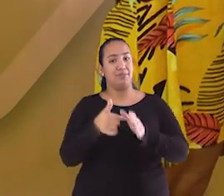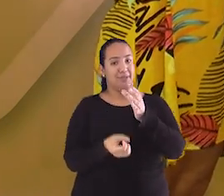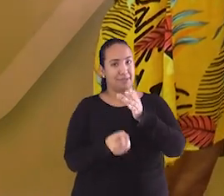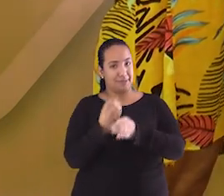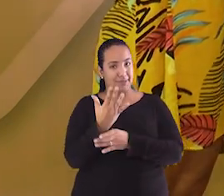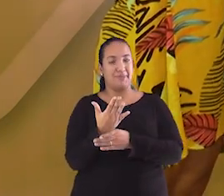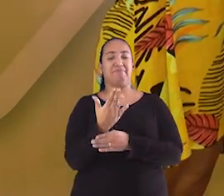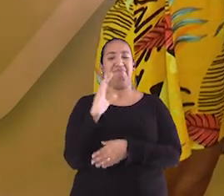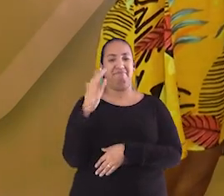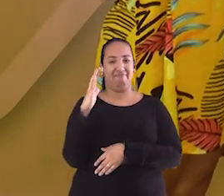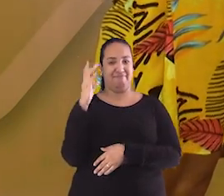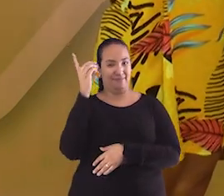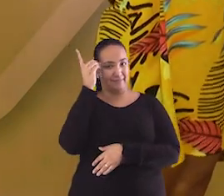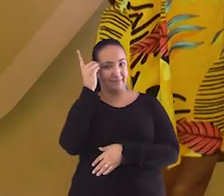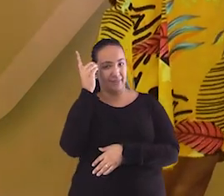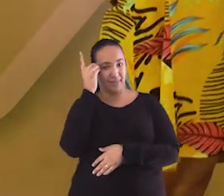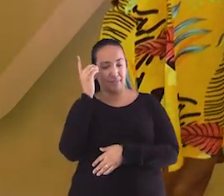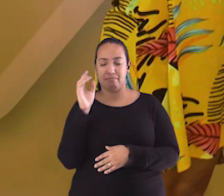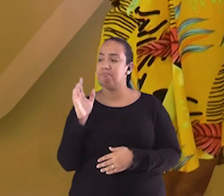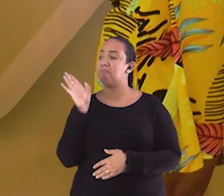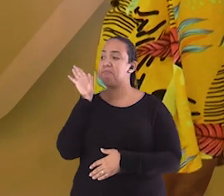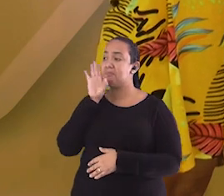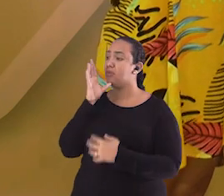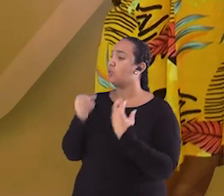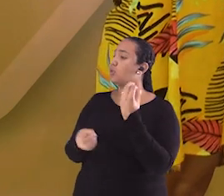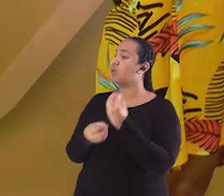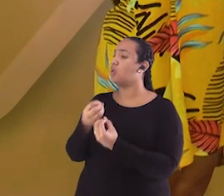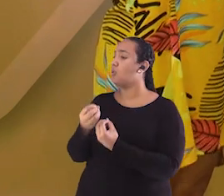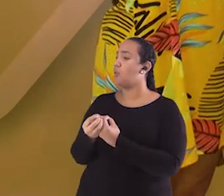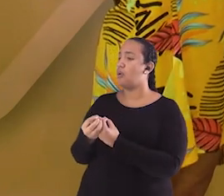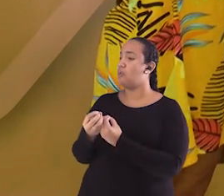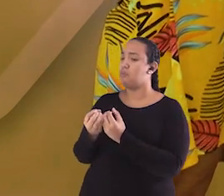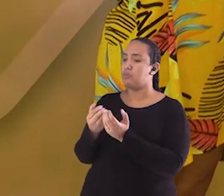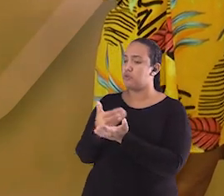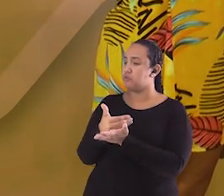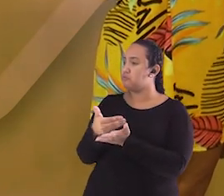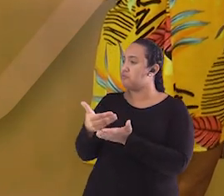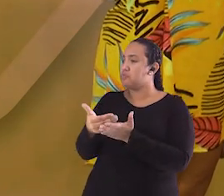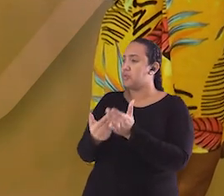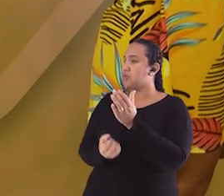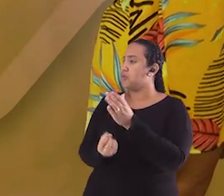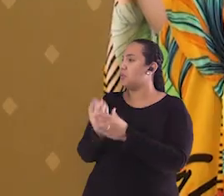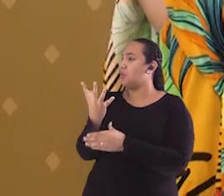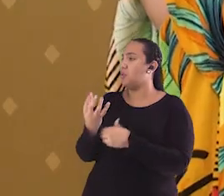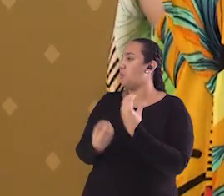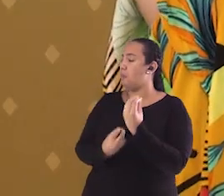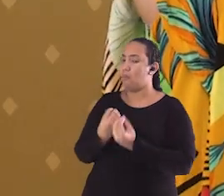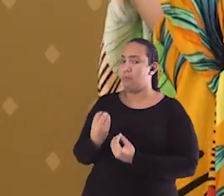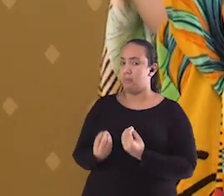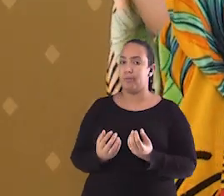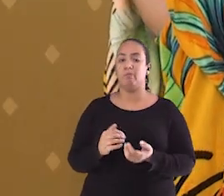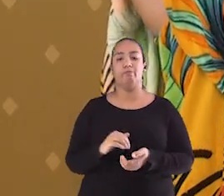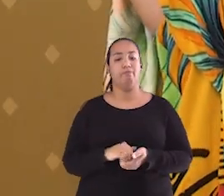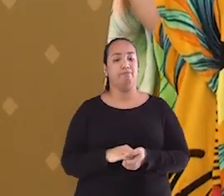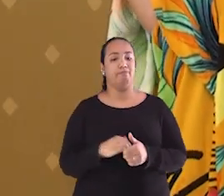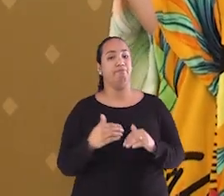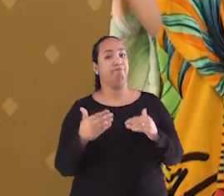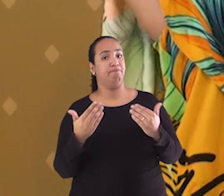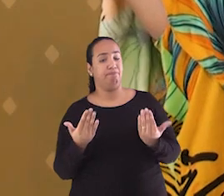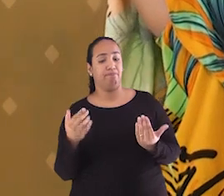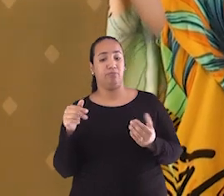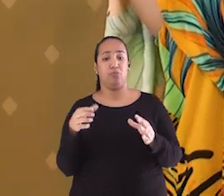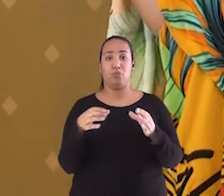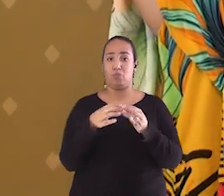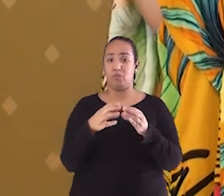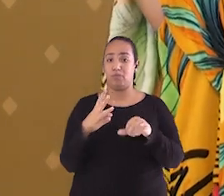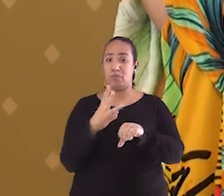Muito bacana. E aí, como que foi iniciado esse projeto? Qual foi esse caminho que você percorreu para começar esse projeto? Então, através desse